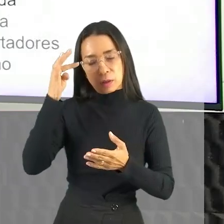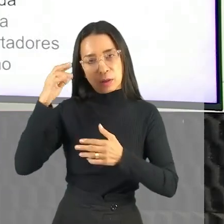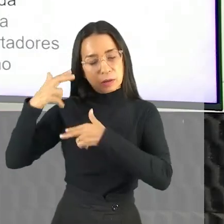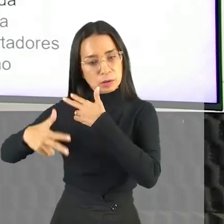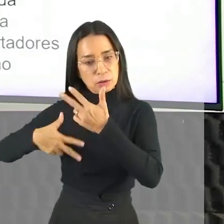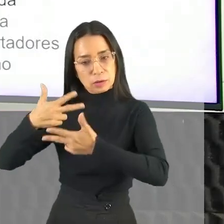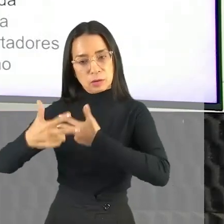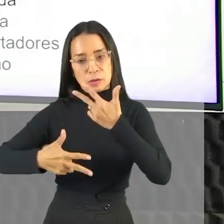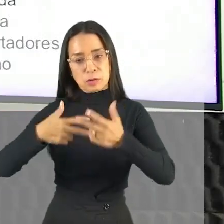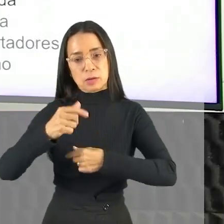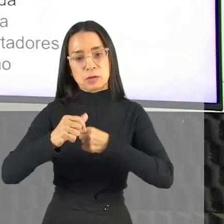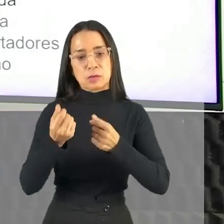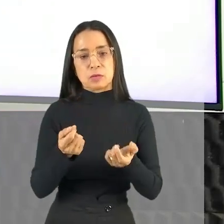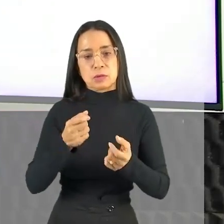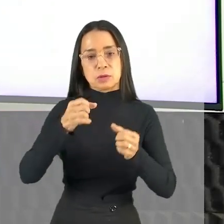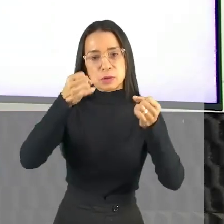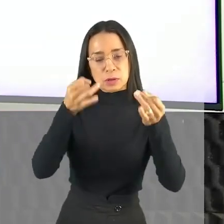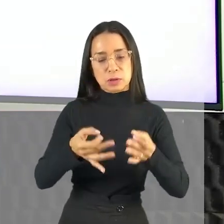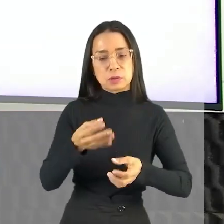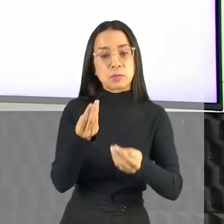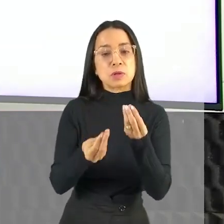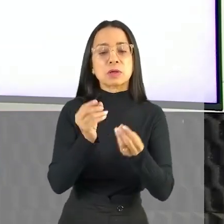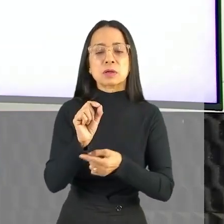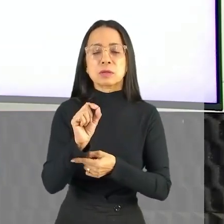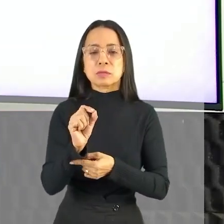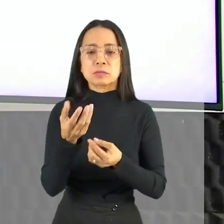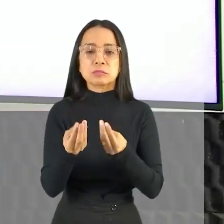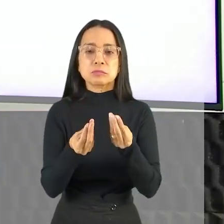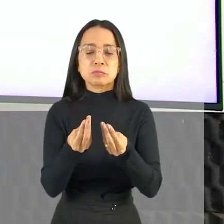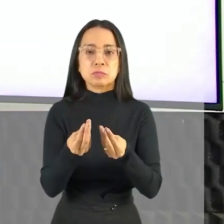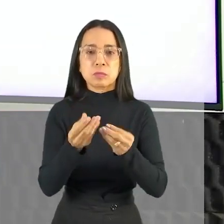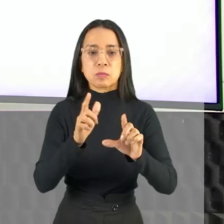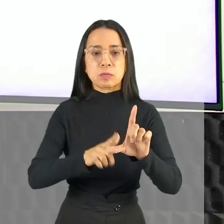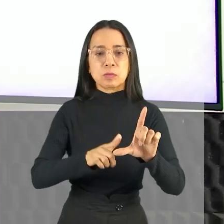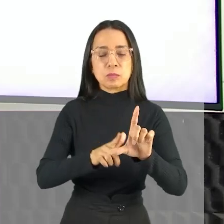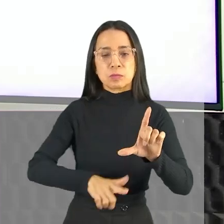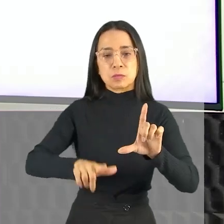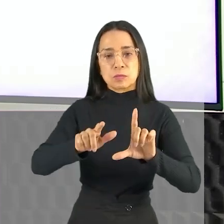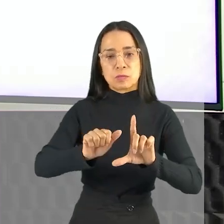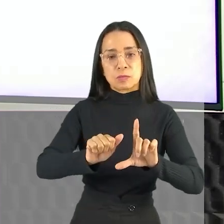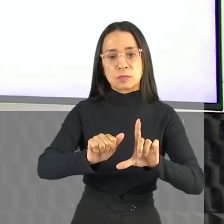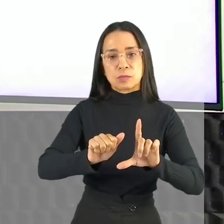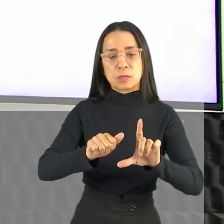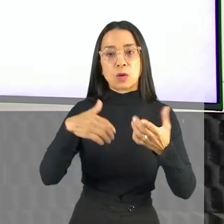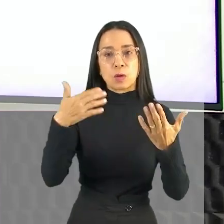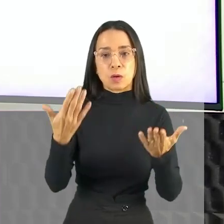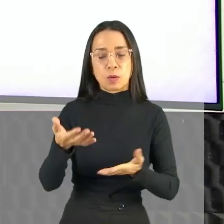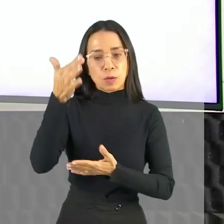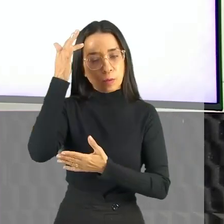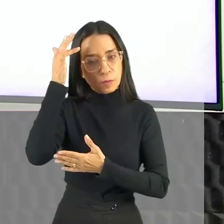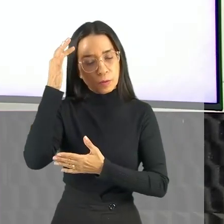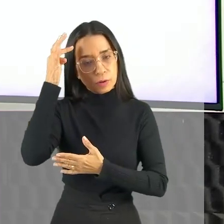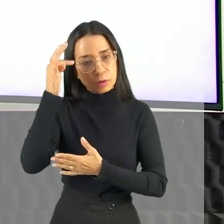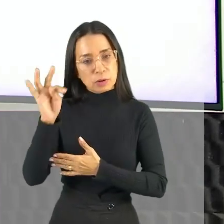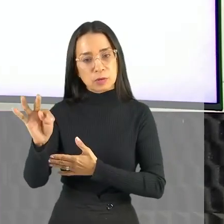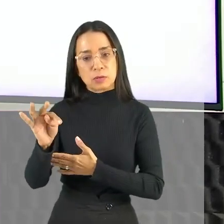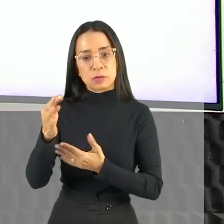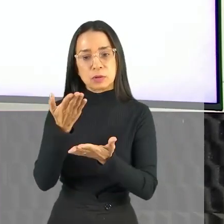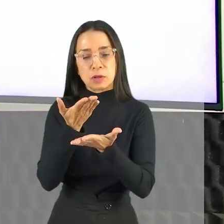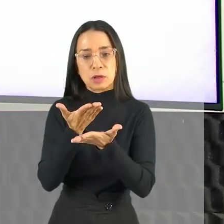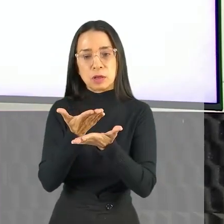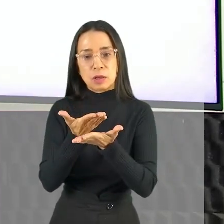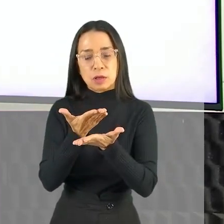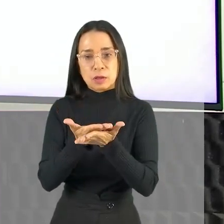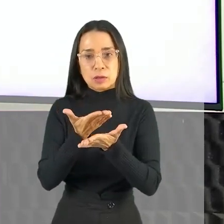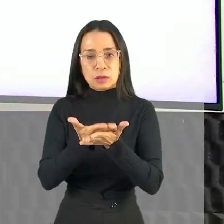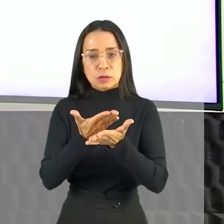portadores da anemia falciforme, é conhecida como... Então, qual é a teoria de dentro do estudo da